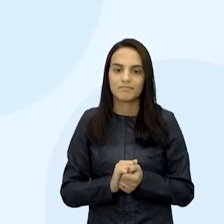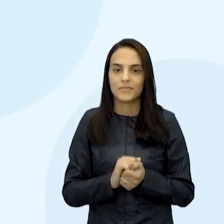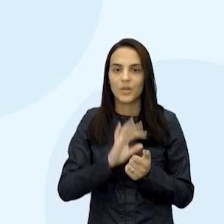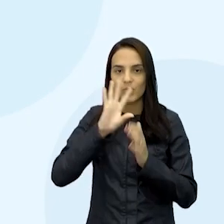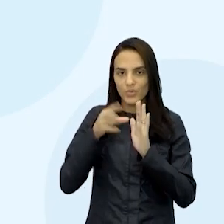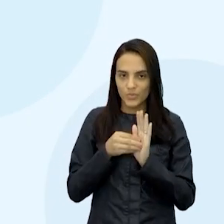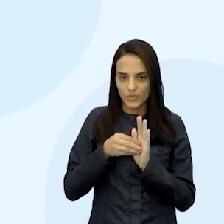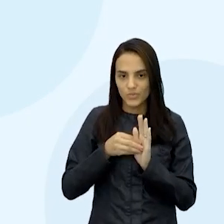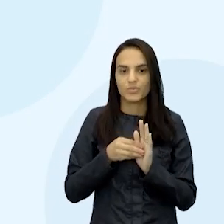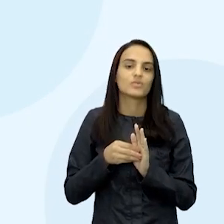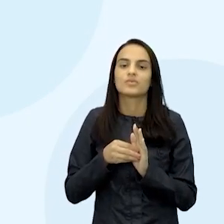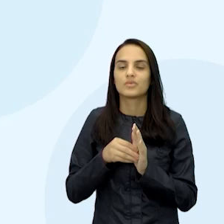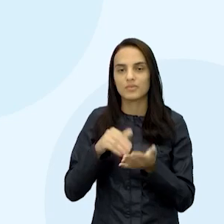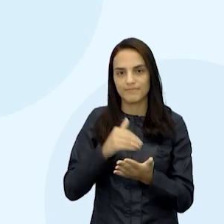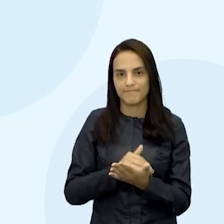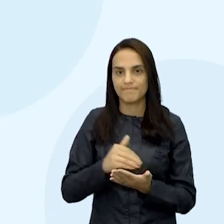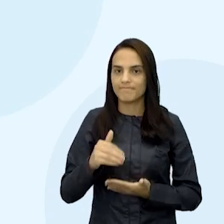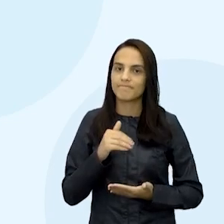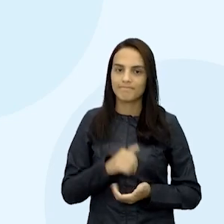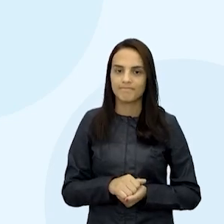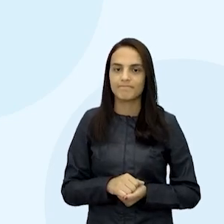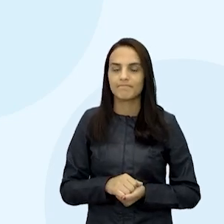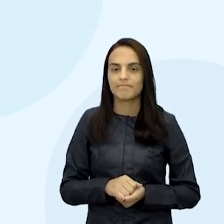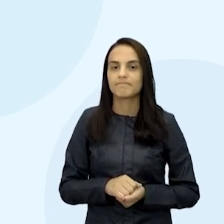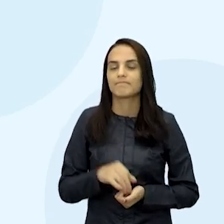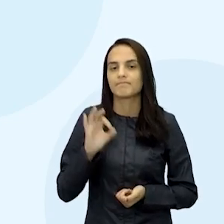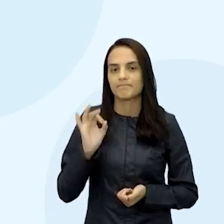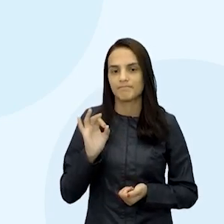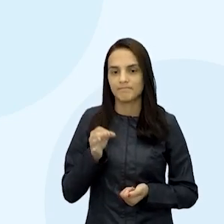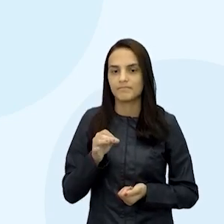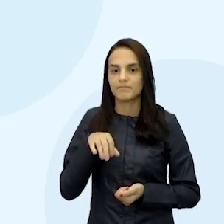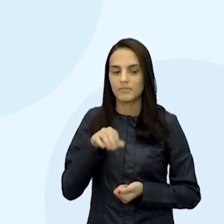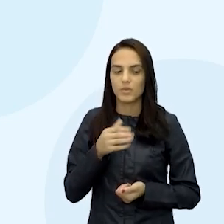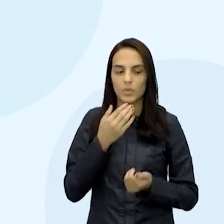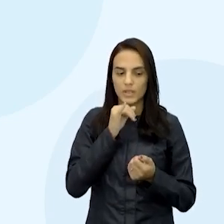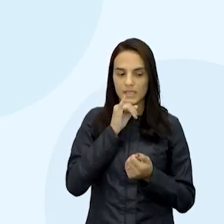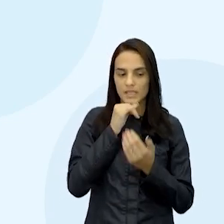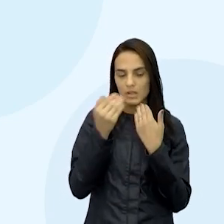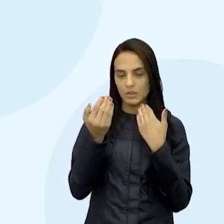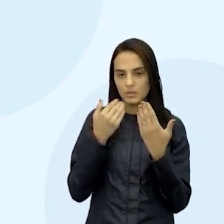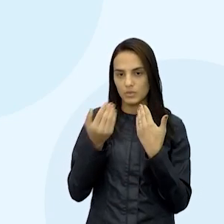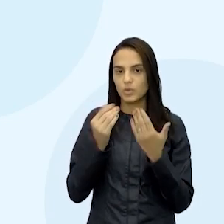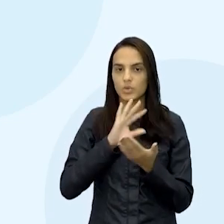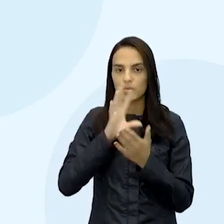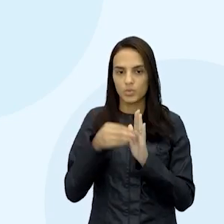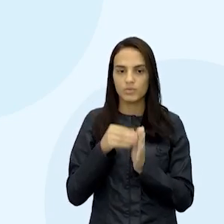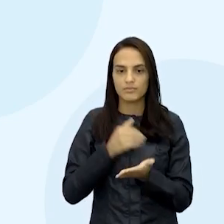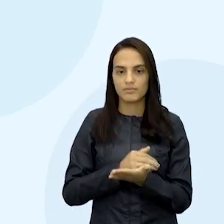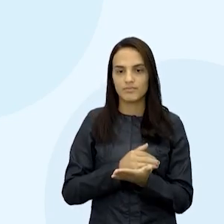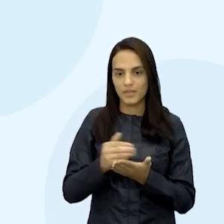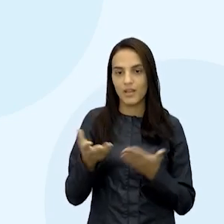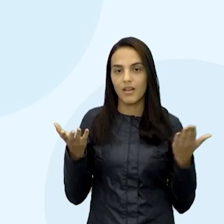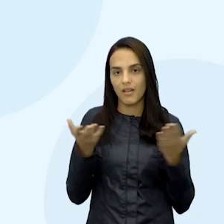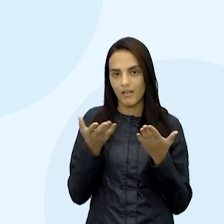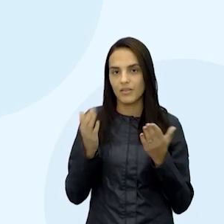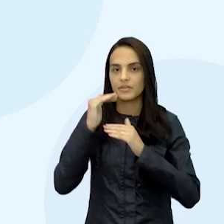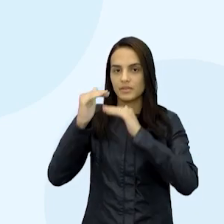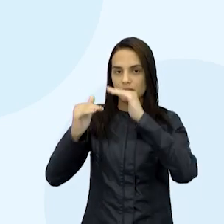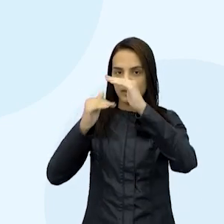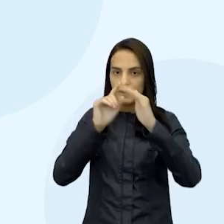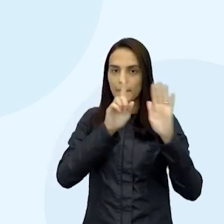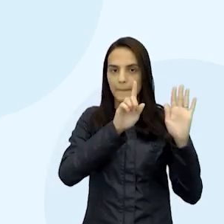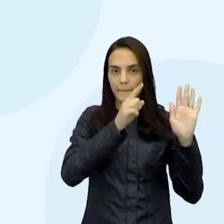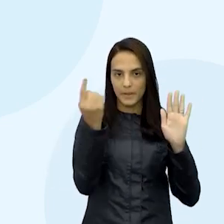tudo isso aqui vai durar a introdução, né? Todo esse estudo do caso. E o simulador é tudo introdução. Tá. Aí a gente vai para o desenvolvimento, a primeira semana